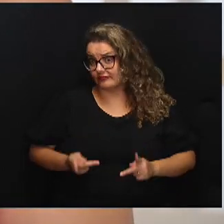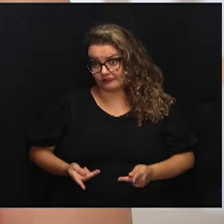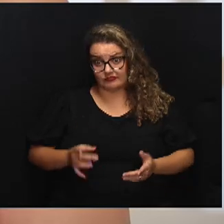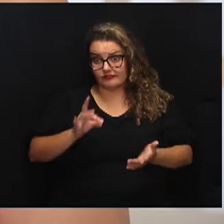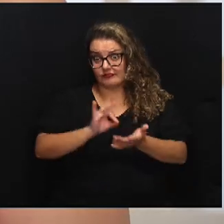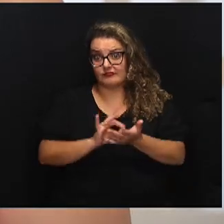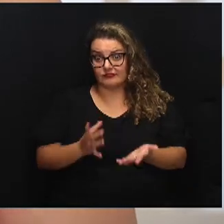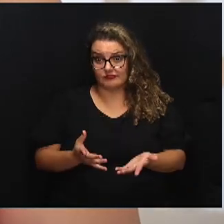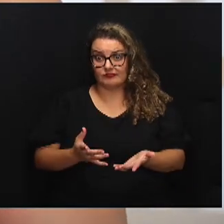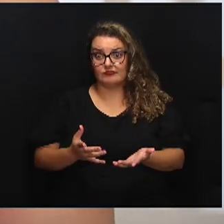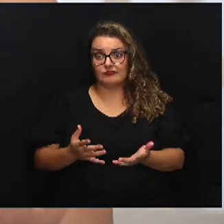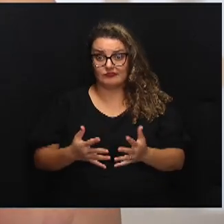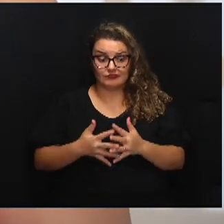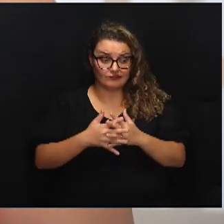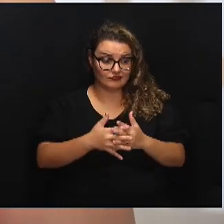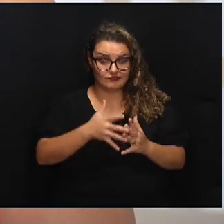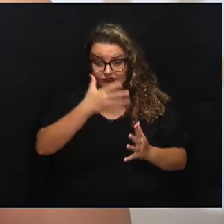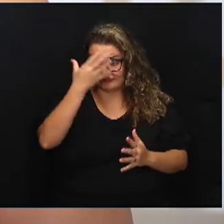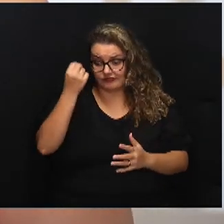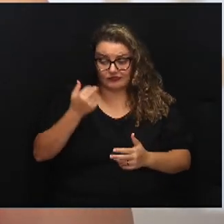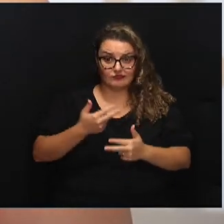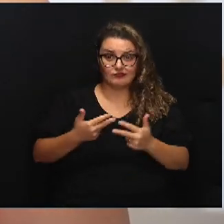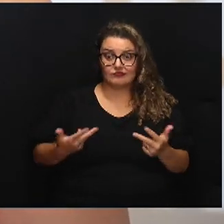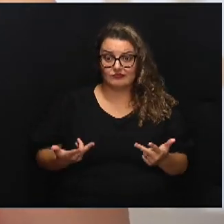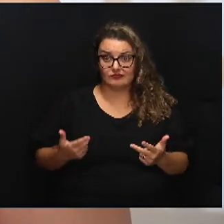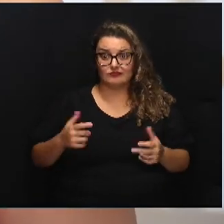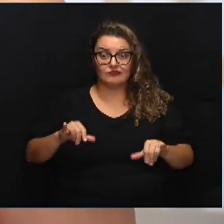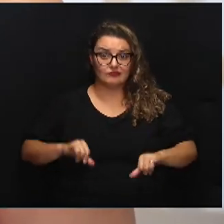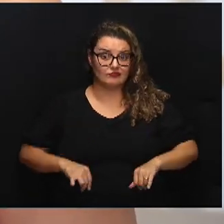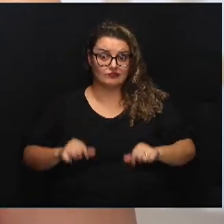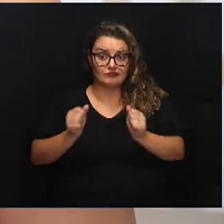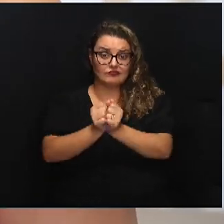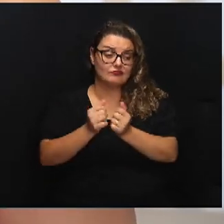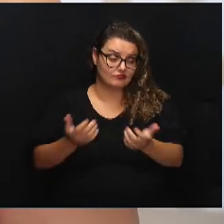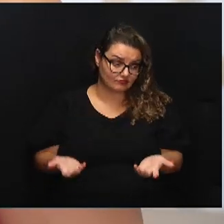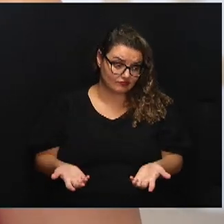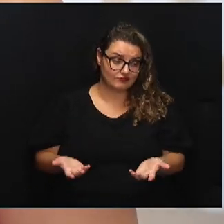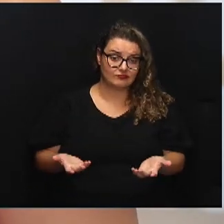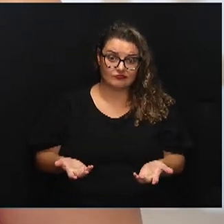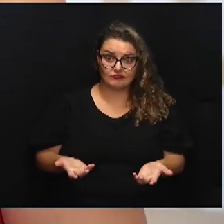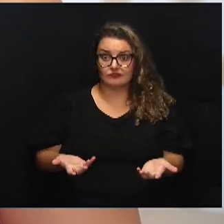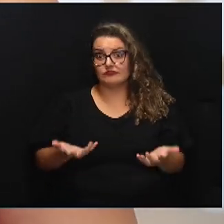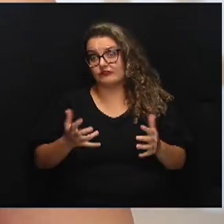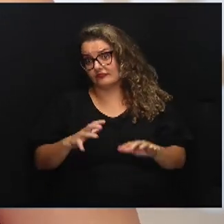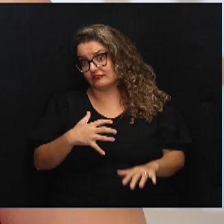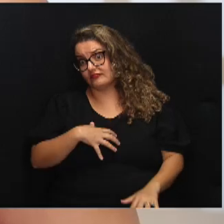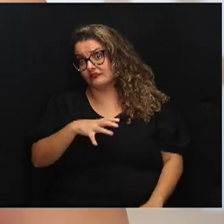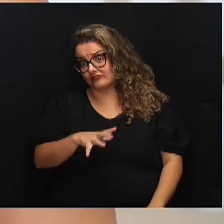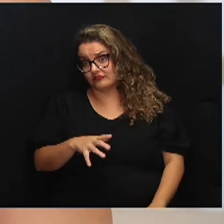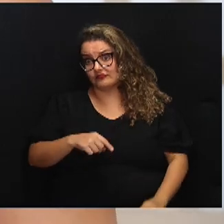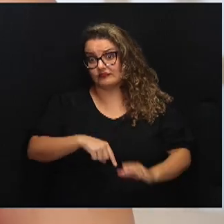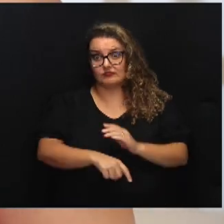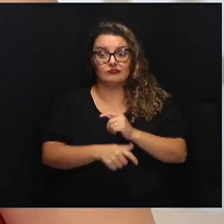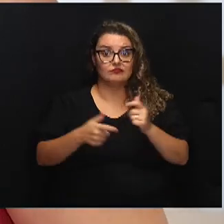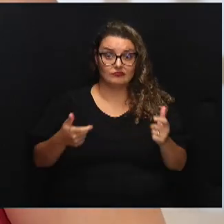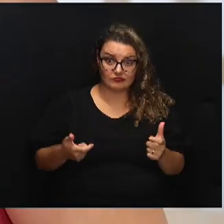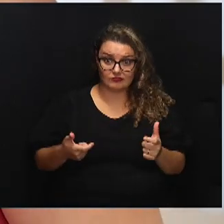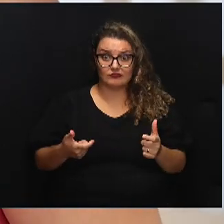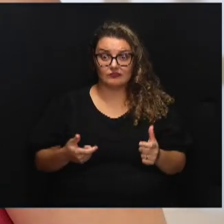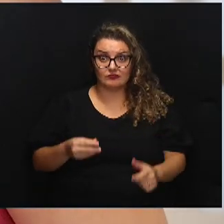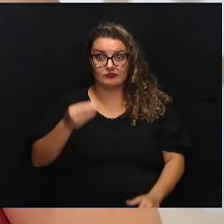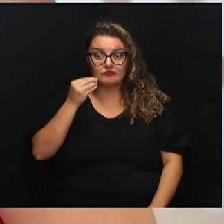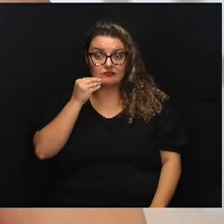a gente vê que a pessoa tá ficando confusa, tá esquecendo as coisas, a gente sofre junto. E por não querer que isso avançasse, por tentar